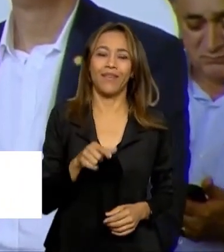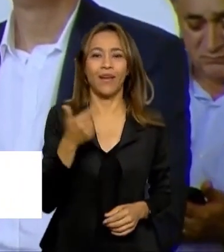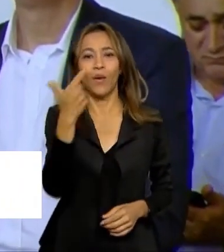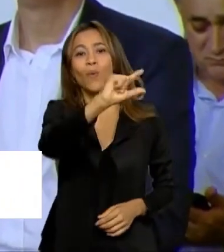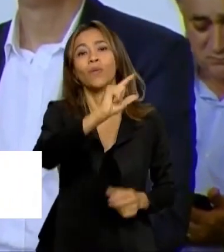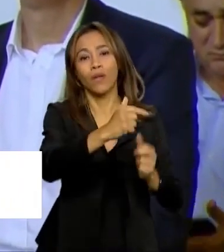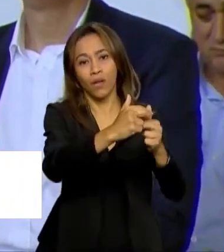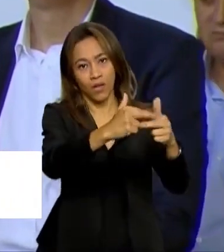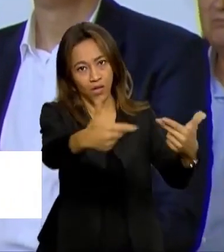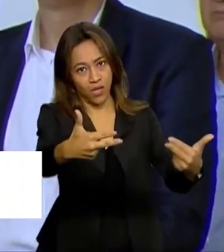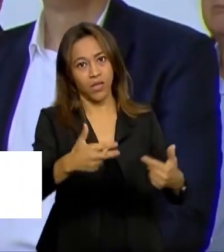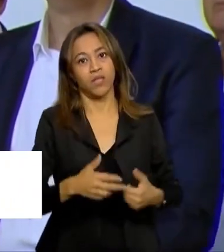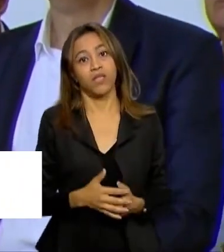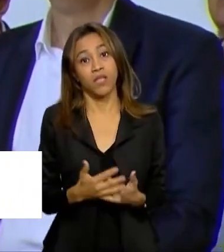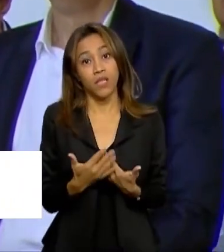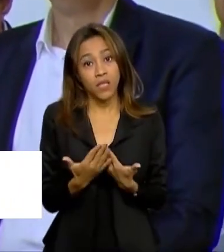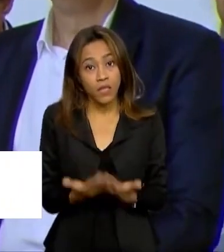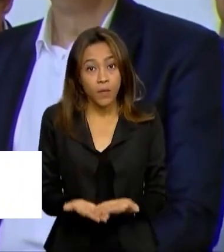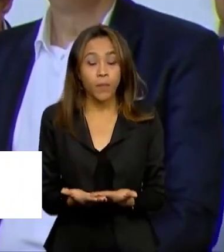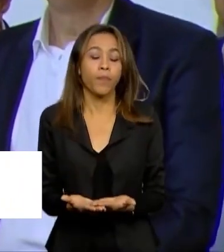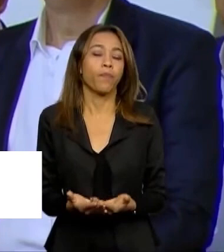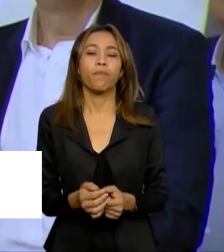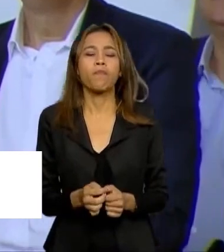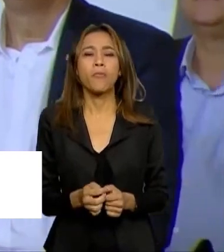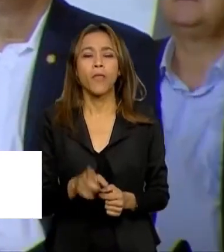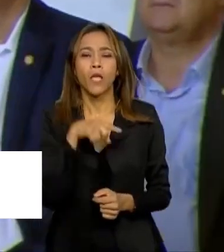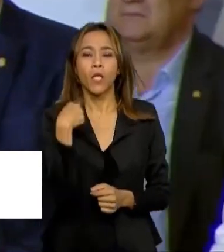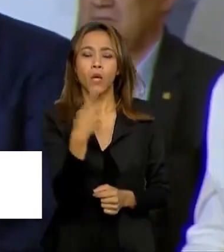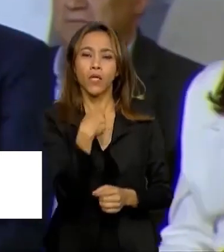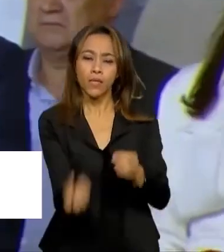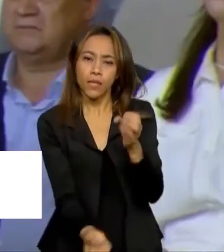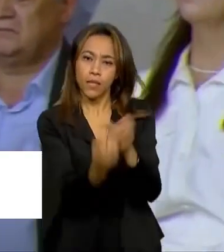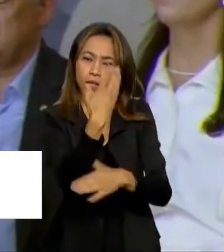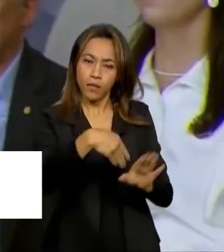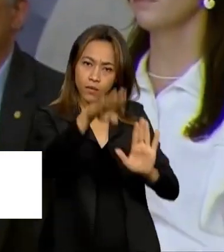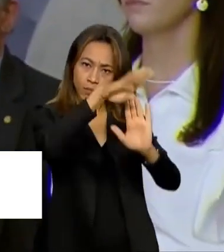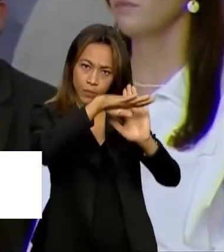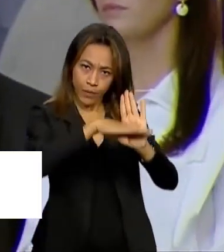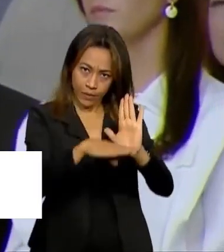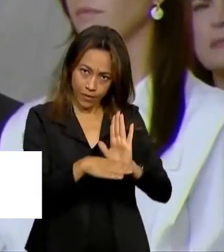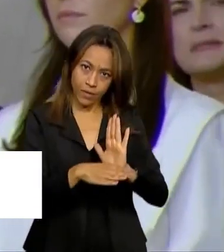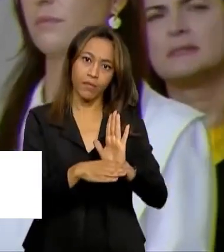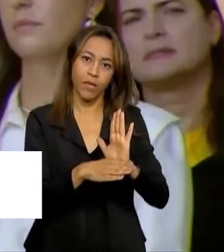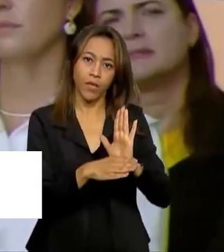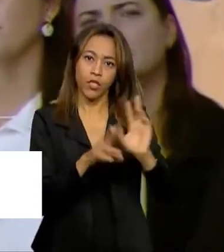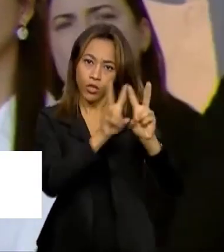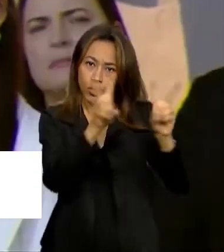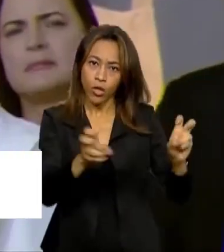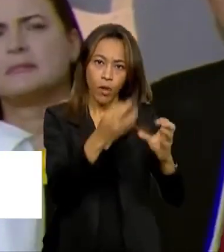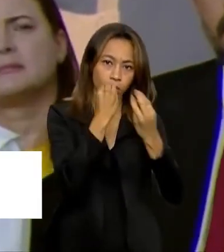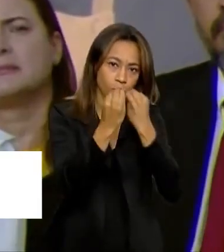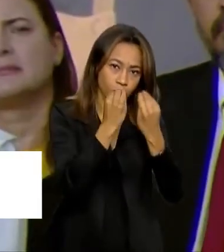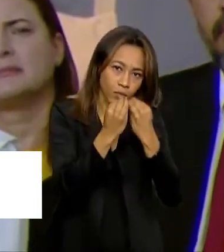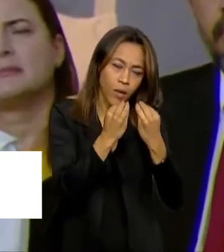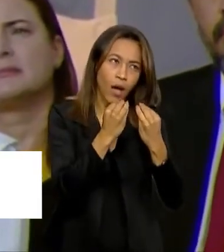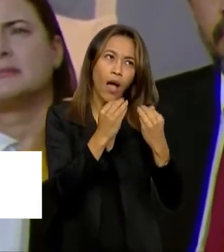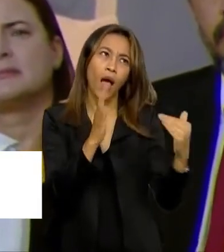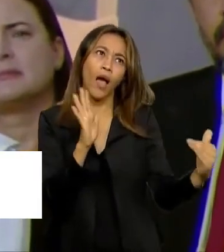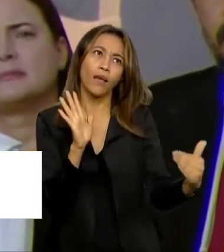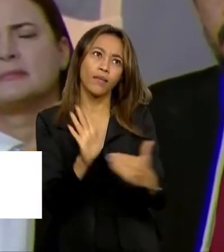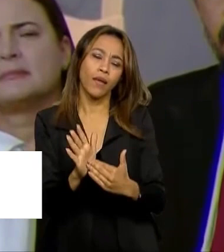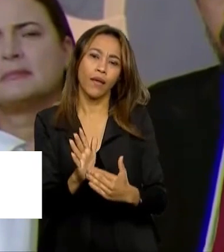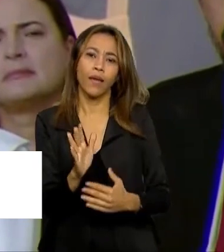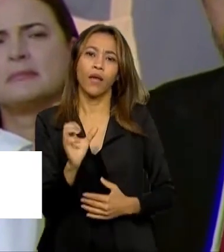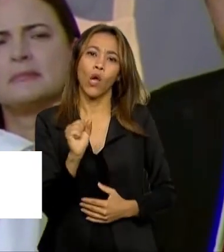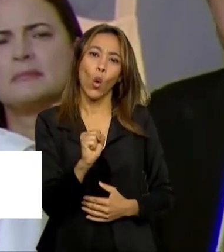futuro. Então, o que nós fizemos? Nós criamos um programa Mais Alimento para financiar trator de até 80